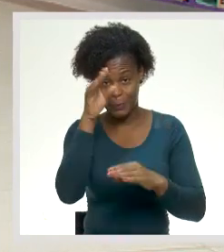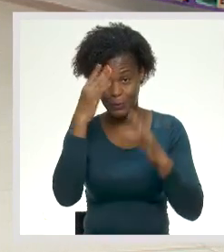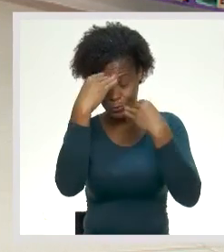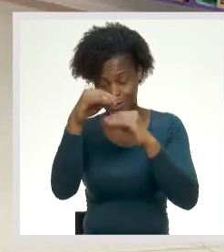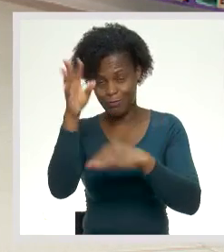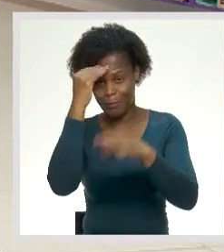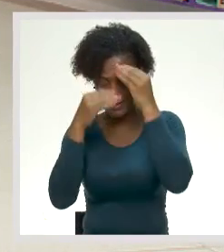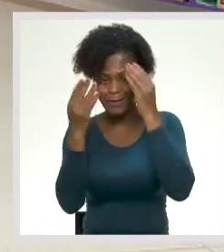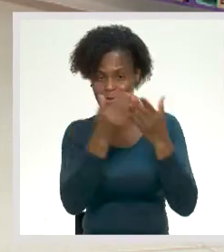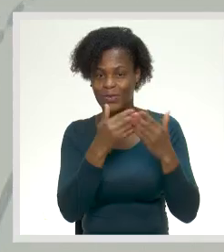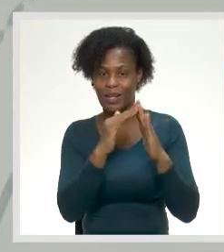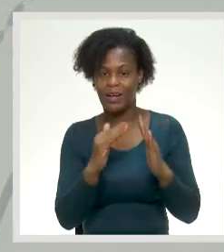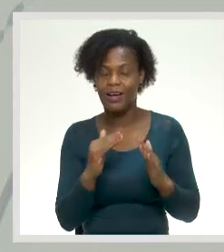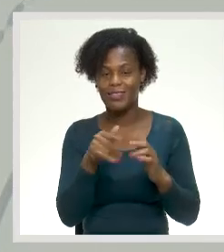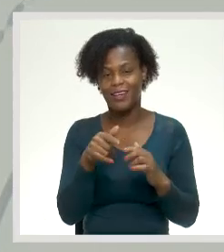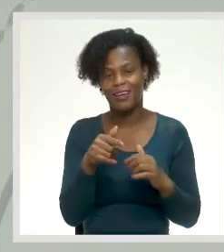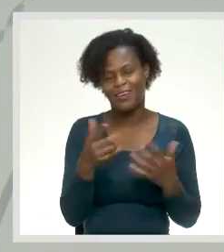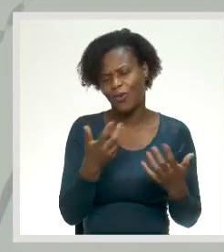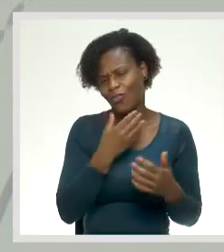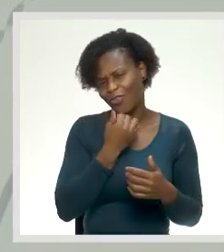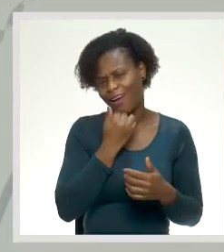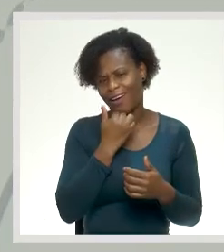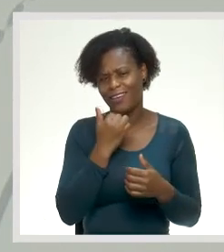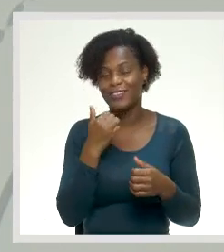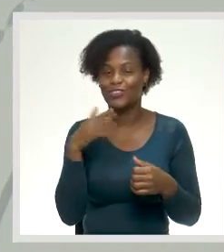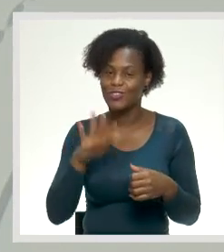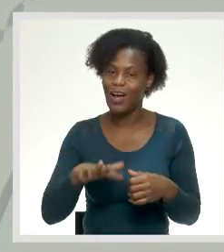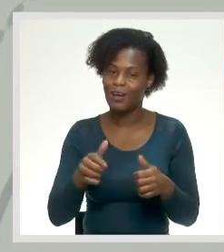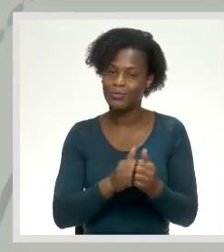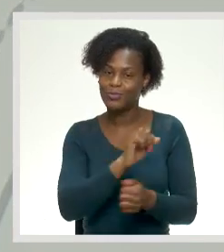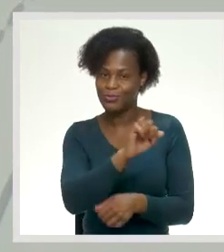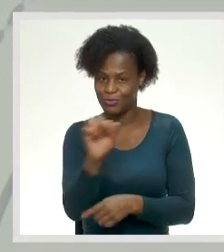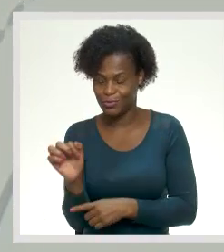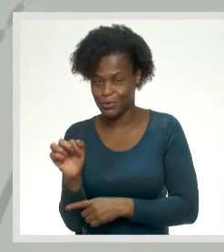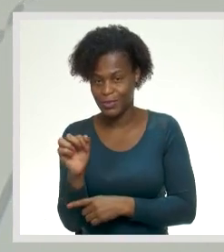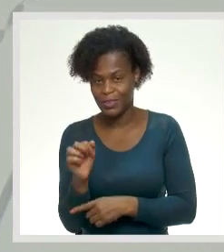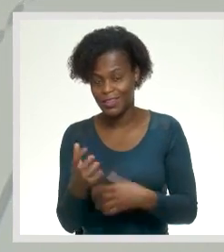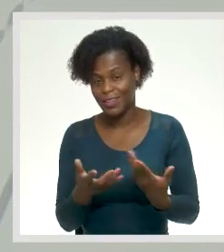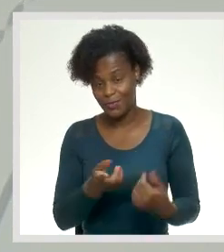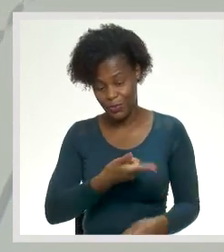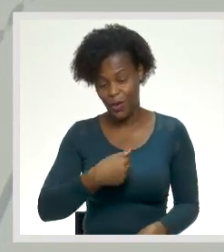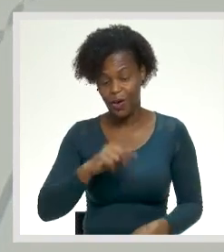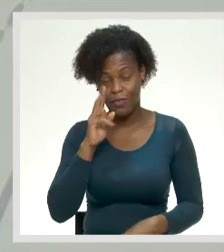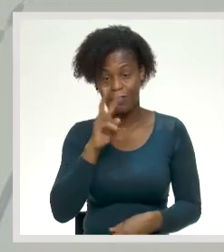Aprender e Estudar em Casa. Foi um grande prazer ter estado na vossa companhia